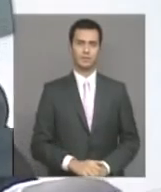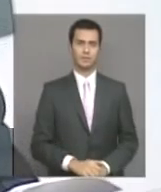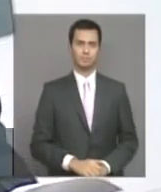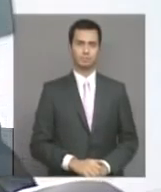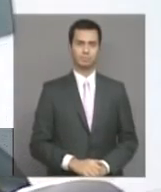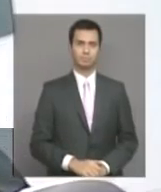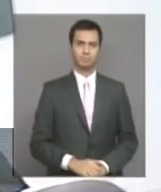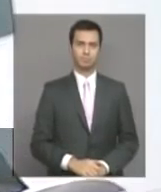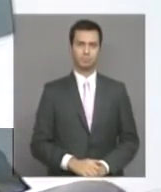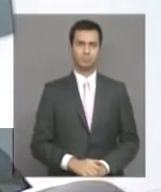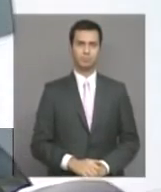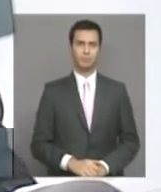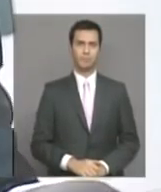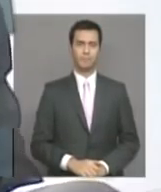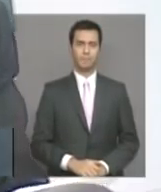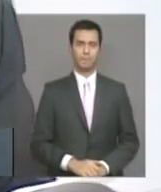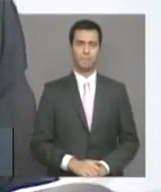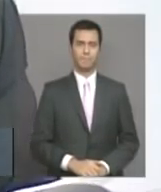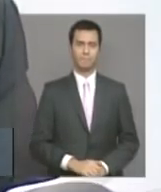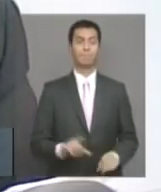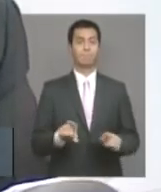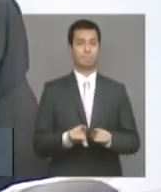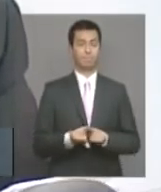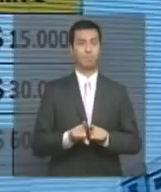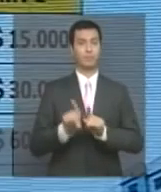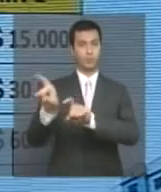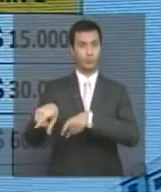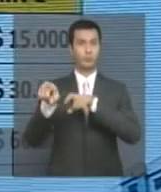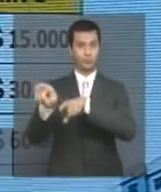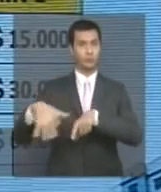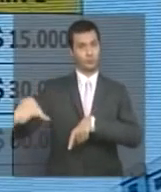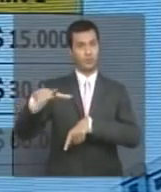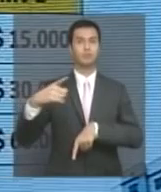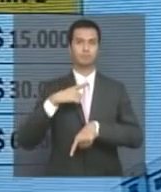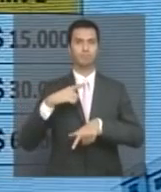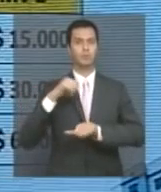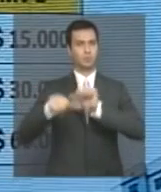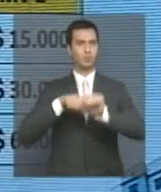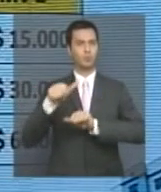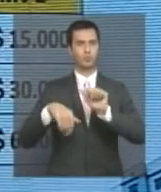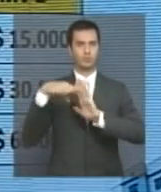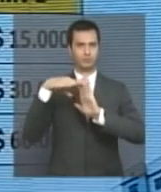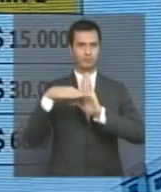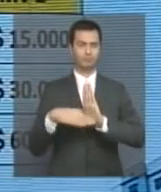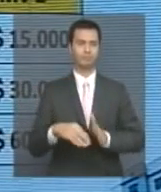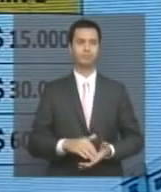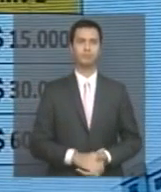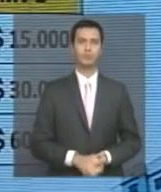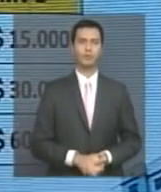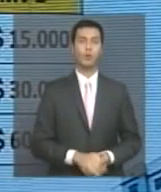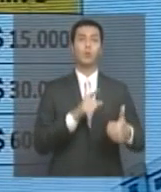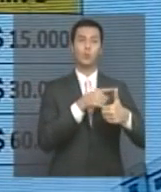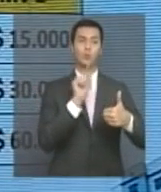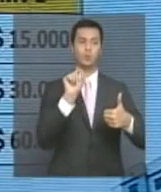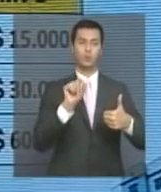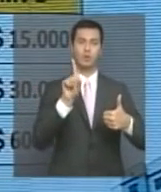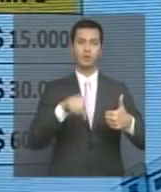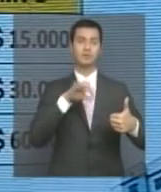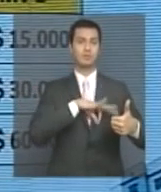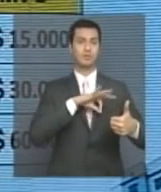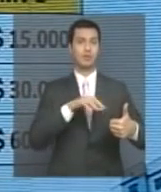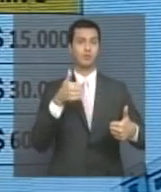Ampliação no meio rural das faixas da renda familiar também alterou. Na faixa 1, a renda anual, que era de 10